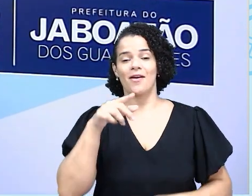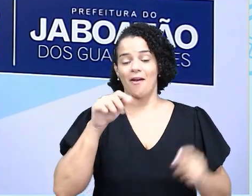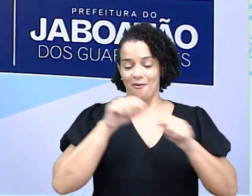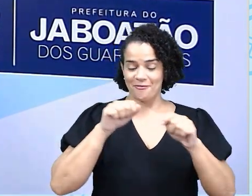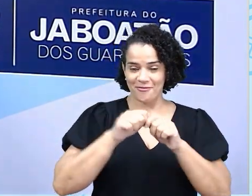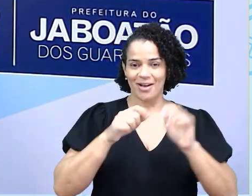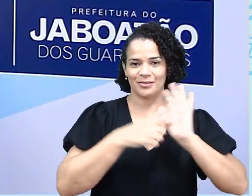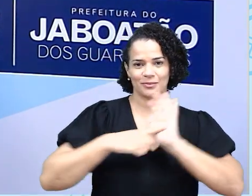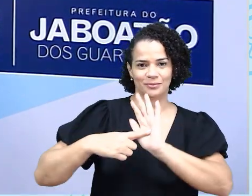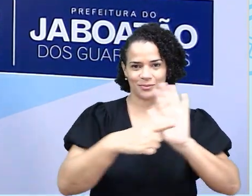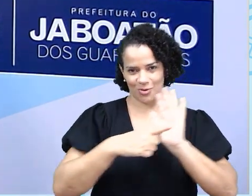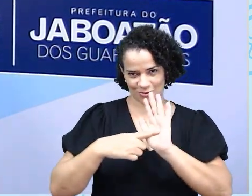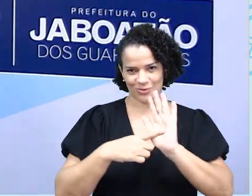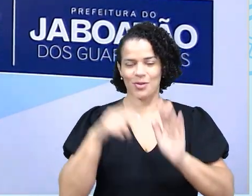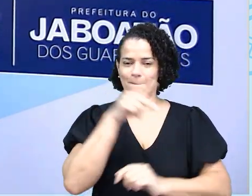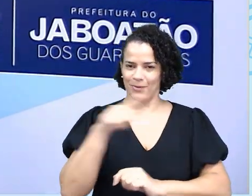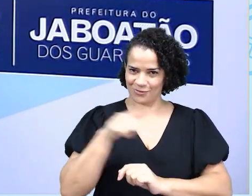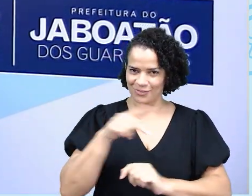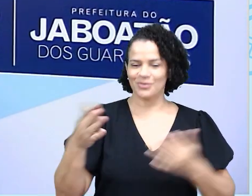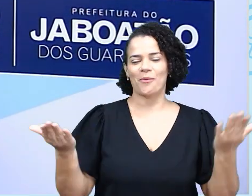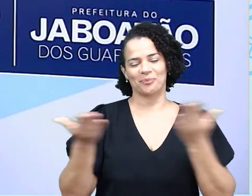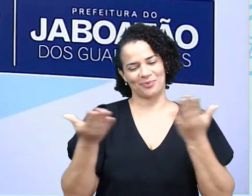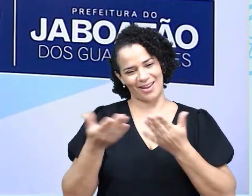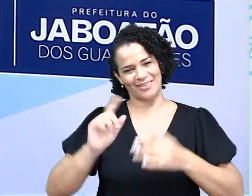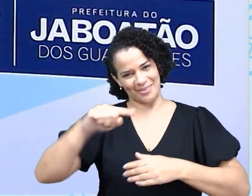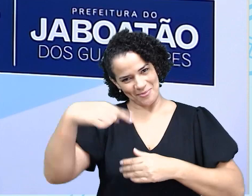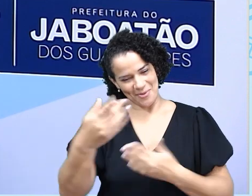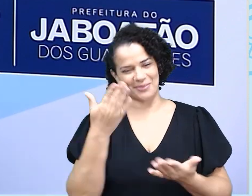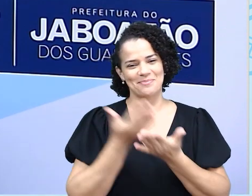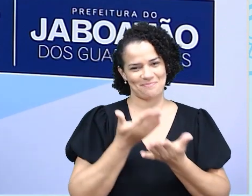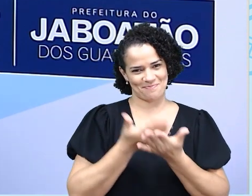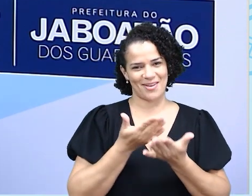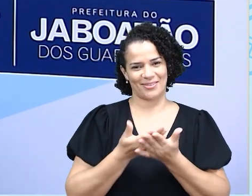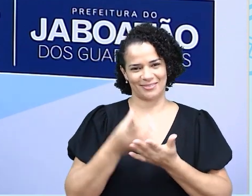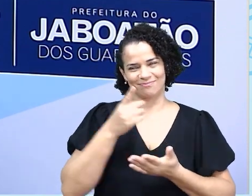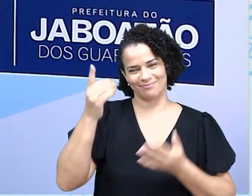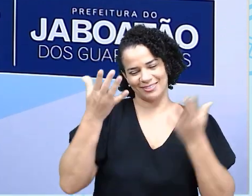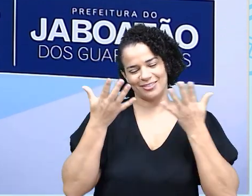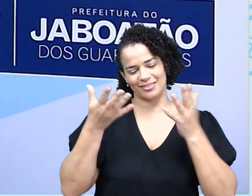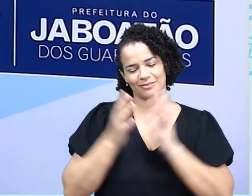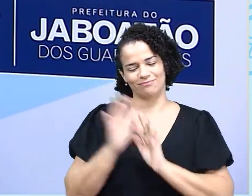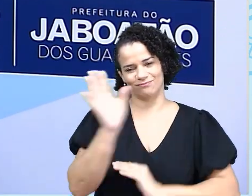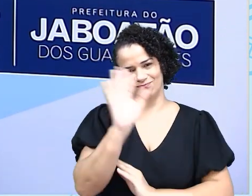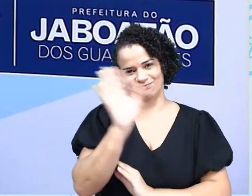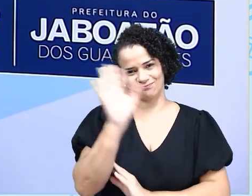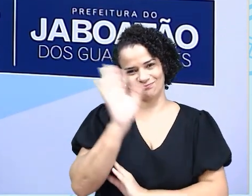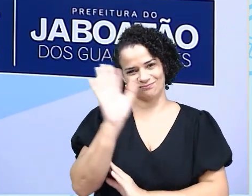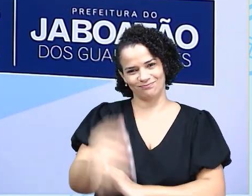professor quando voltar à aula presencial. E a gente vai ficando por aqui até a próxima aula, se Deus quiser. Tchau!